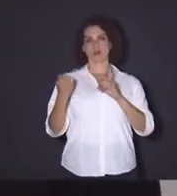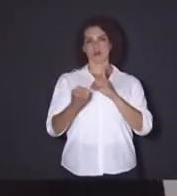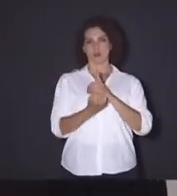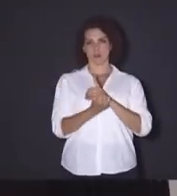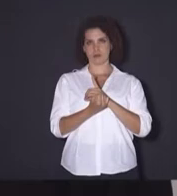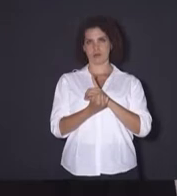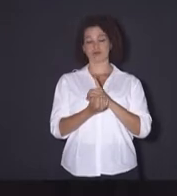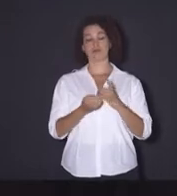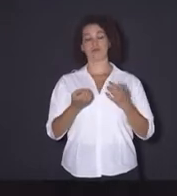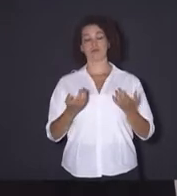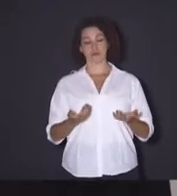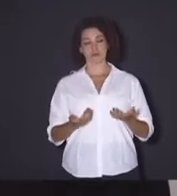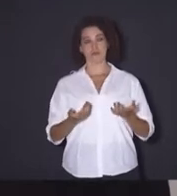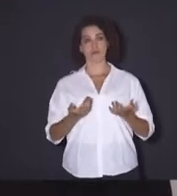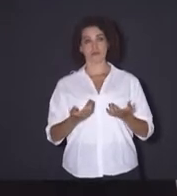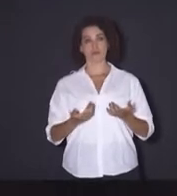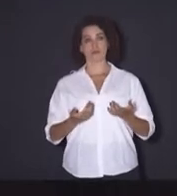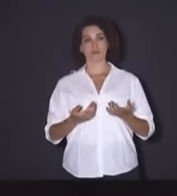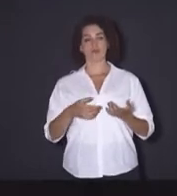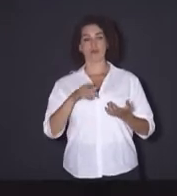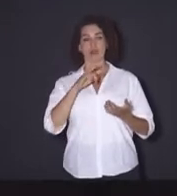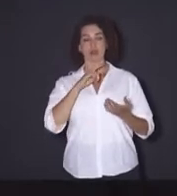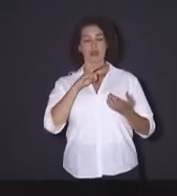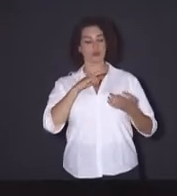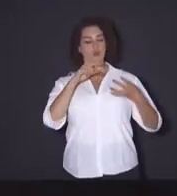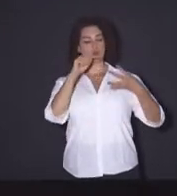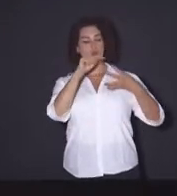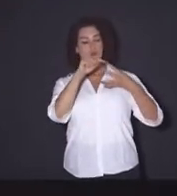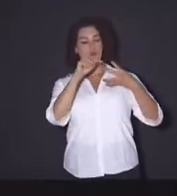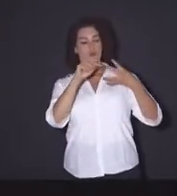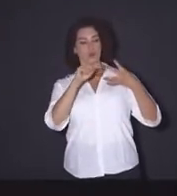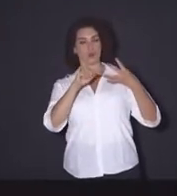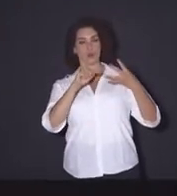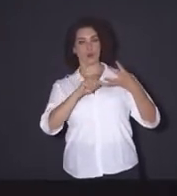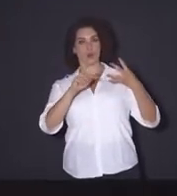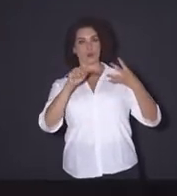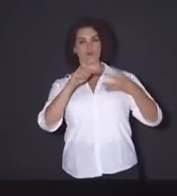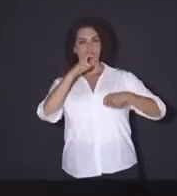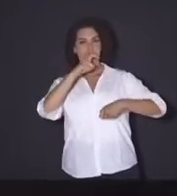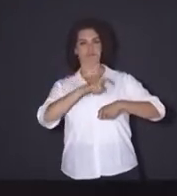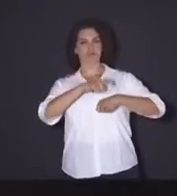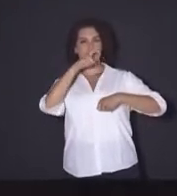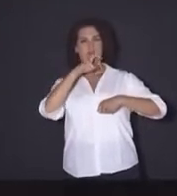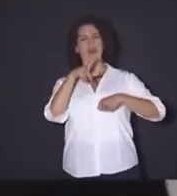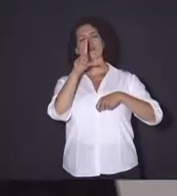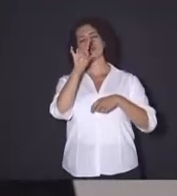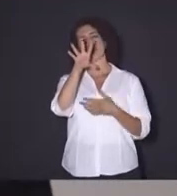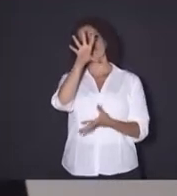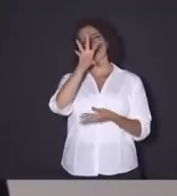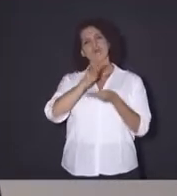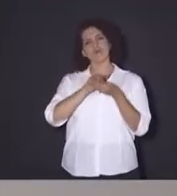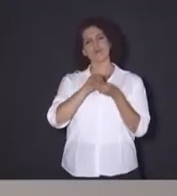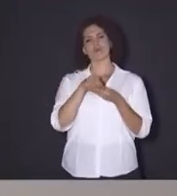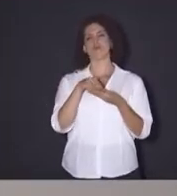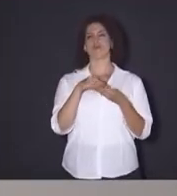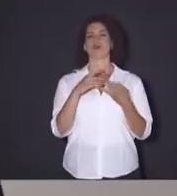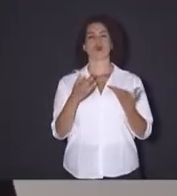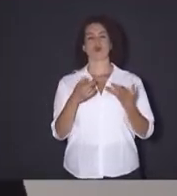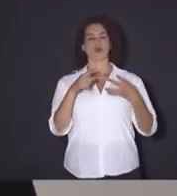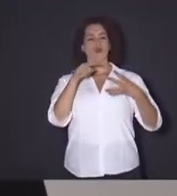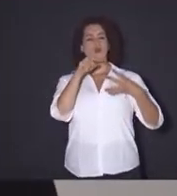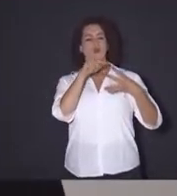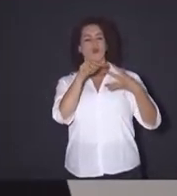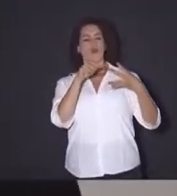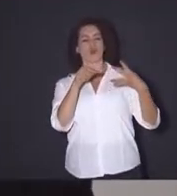E eu faço referência exatamente a quatro momentos, de maneira muito resumida, a quatro momentos da